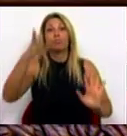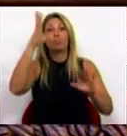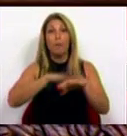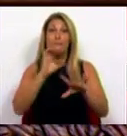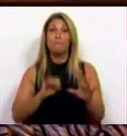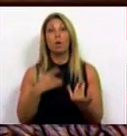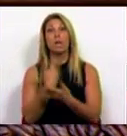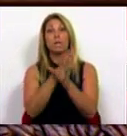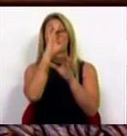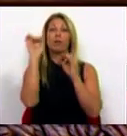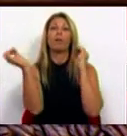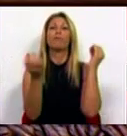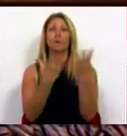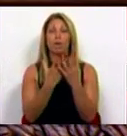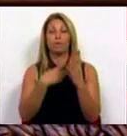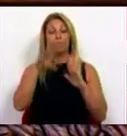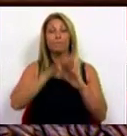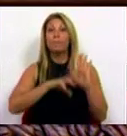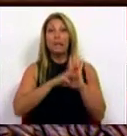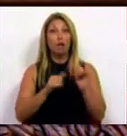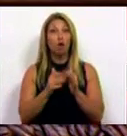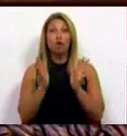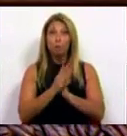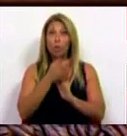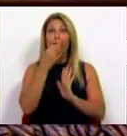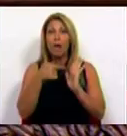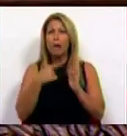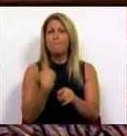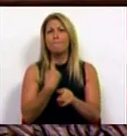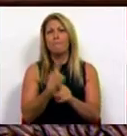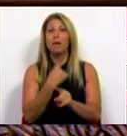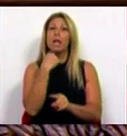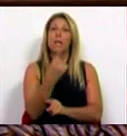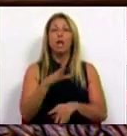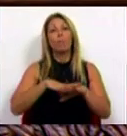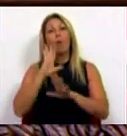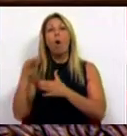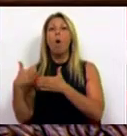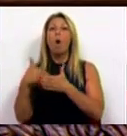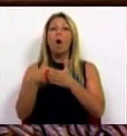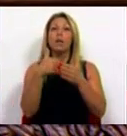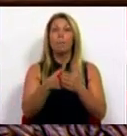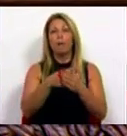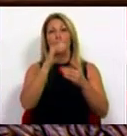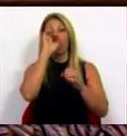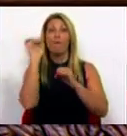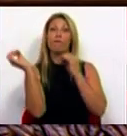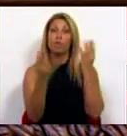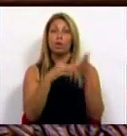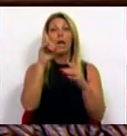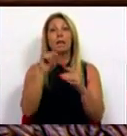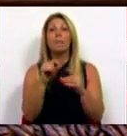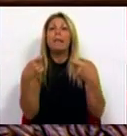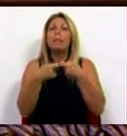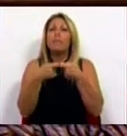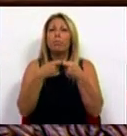em todos se fala da questão do ordenamento florestal e das espécies implantadas na